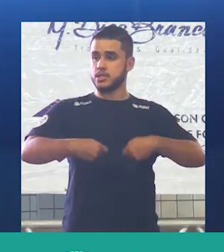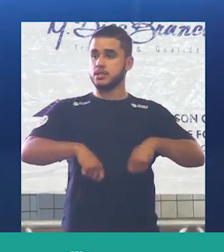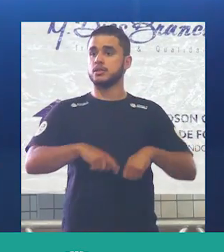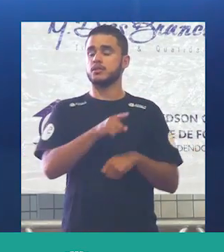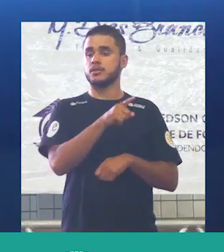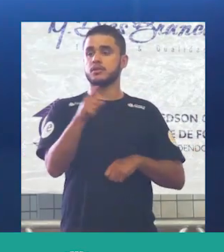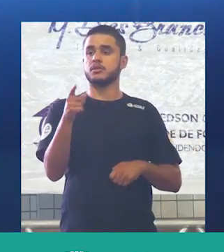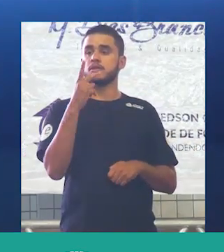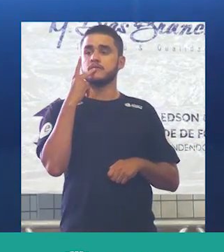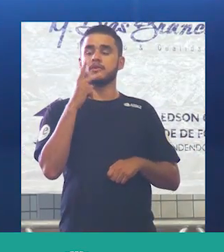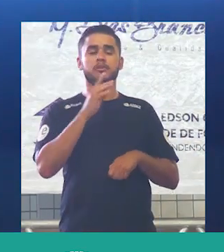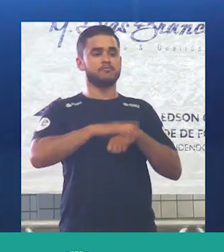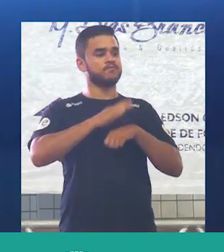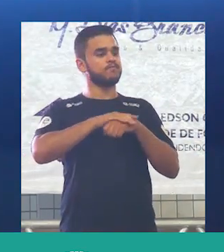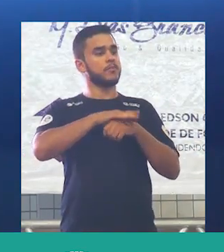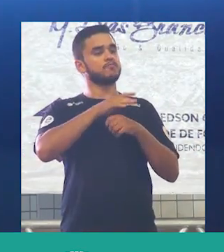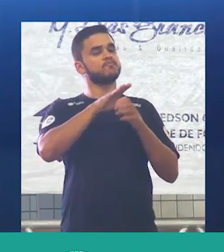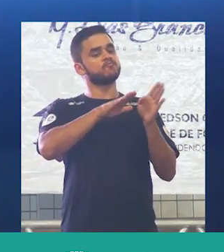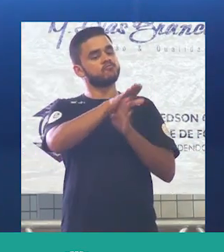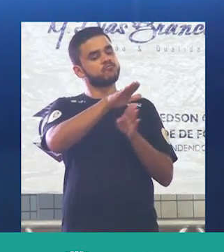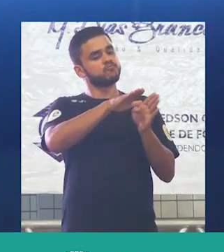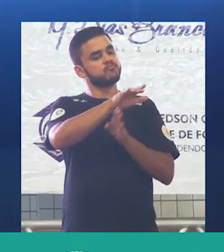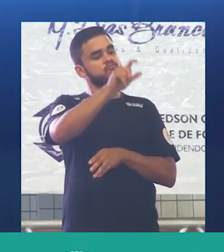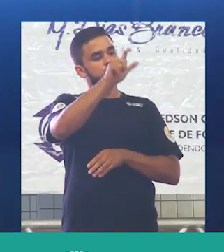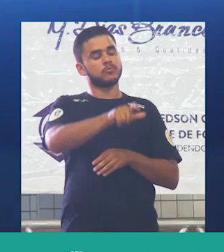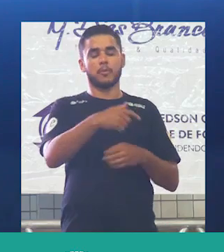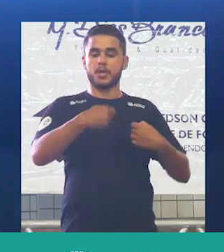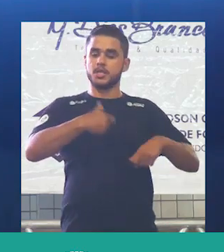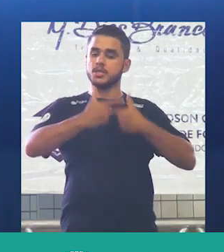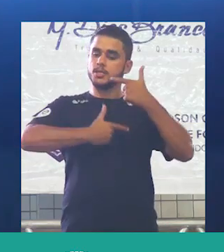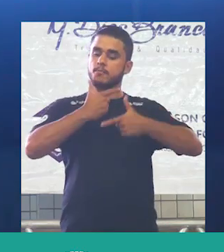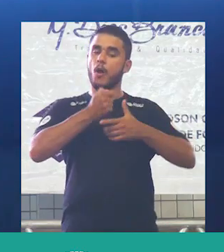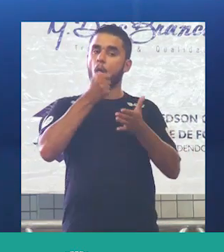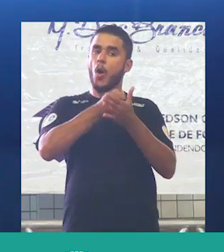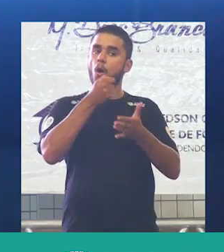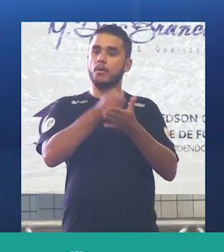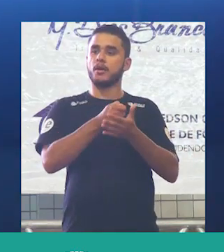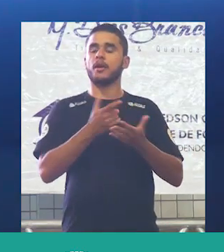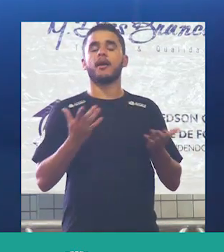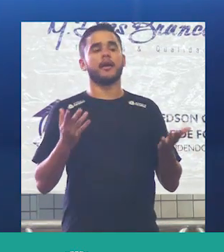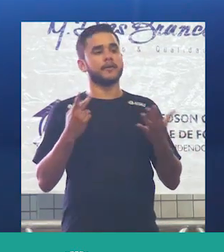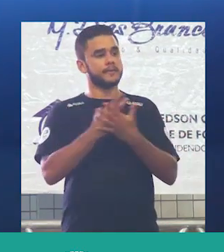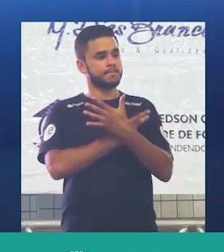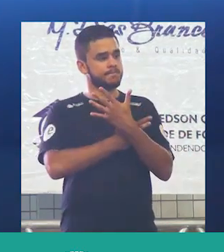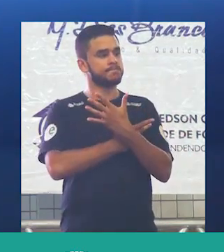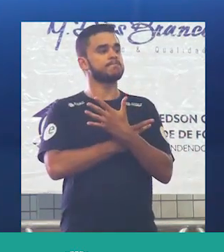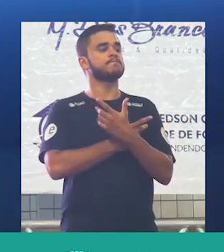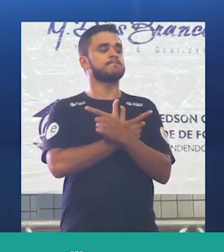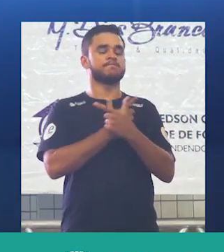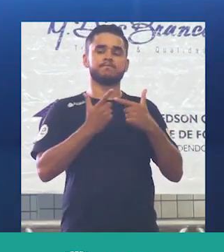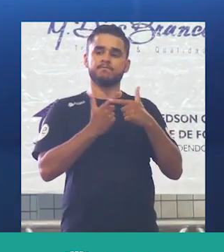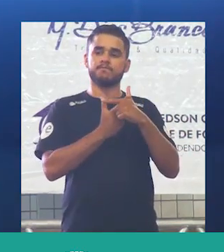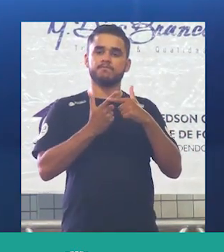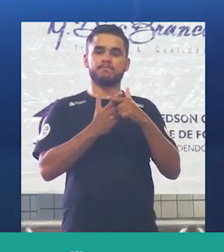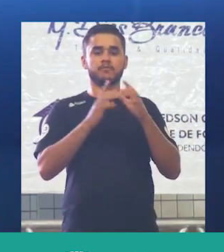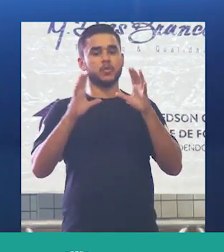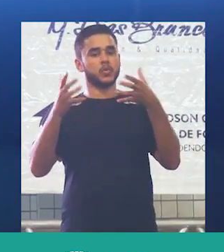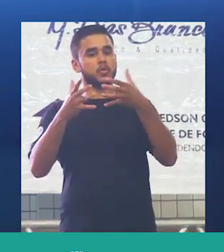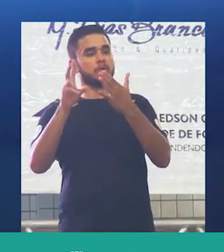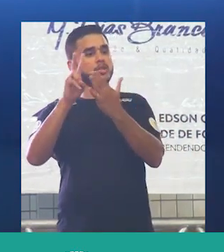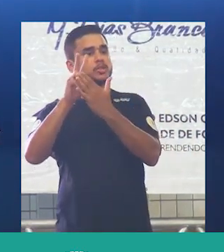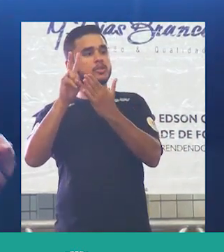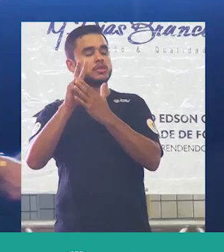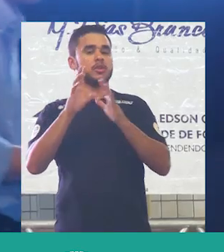ser então adaptado ao sistema produtivo. E aí, meu amigão, a relação entre índio e